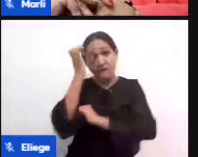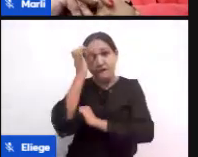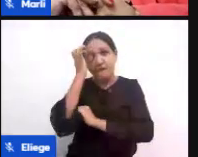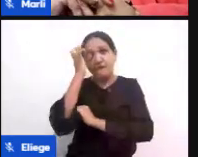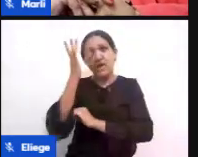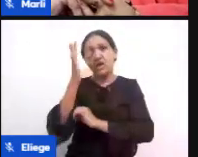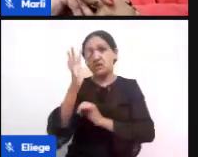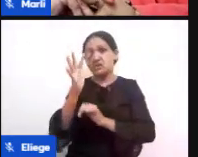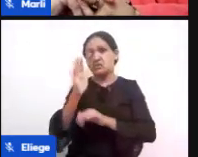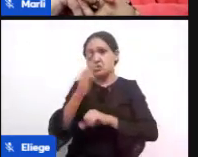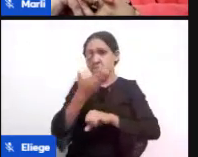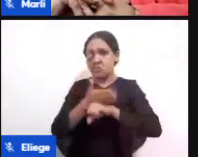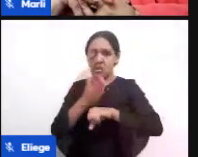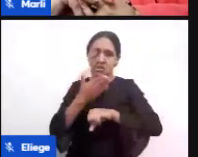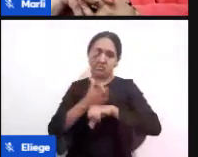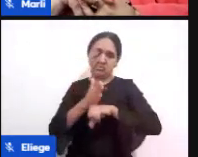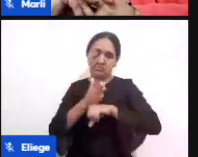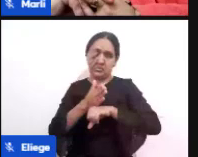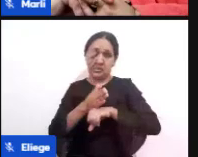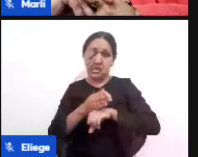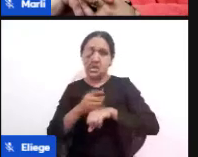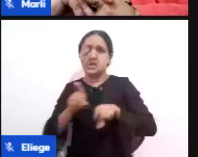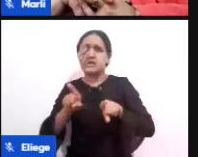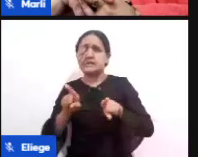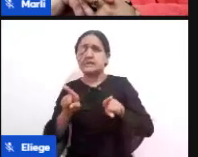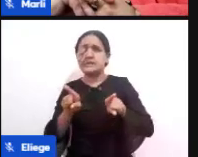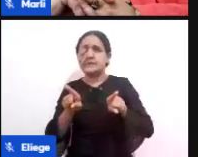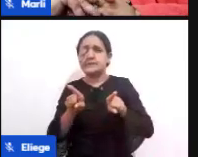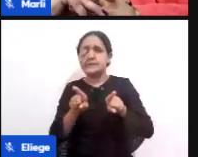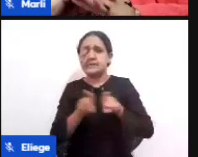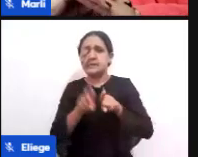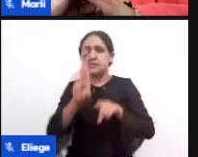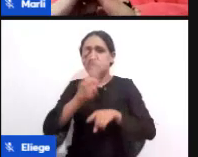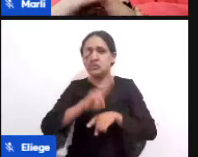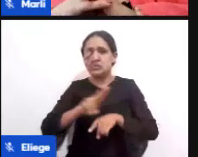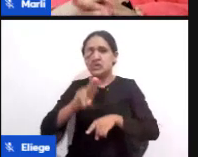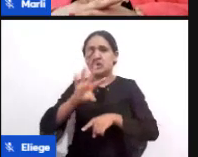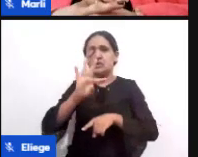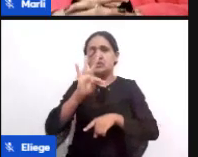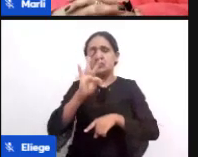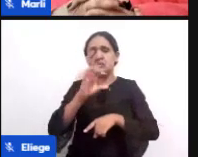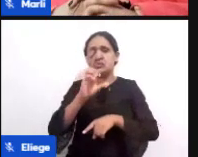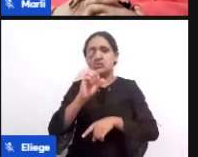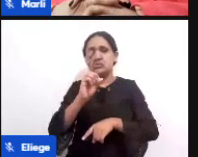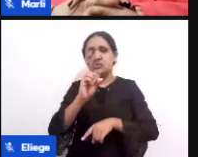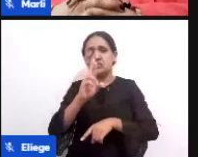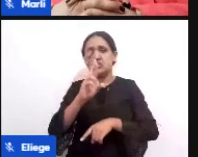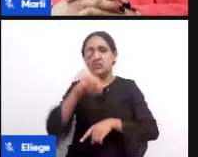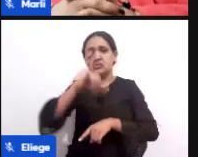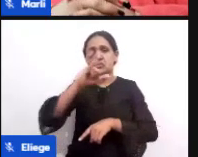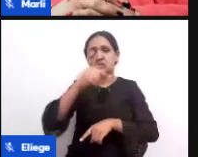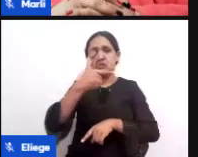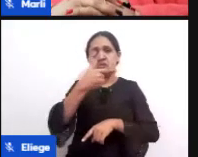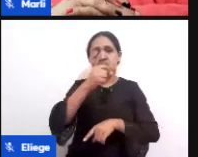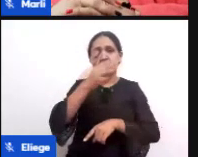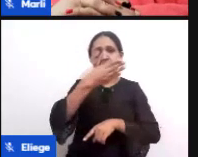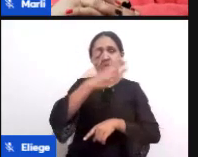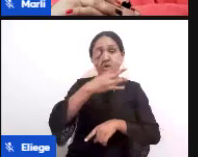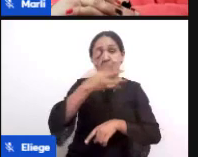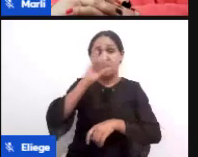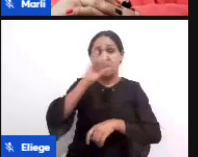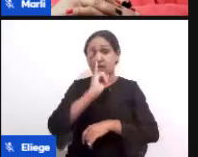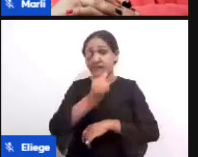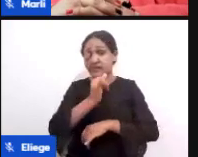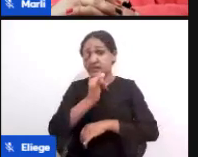prática. Nesse sentido, Turrone, 2004, afirma: o material concreto exerce um